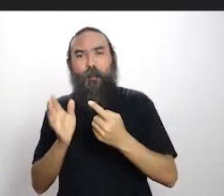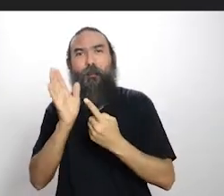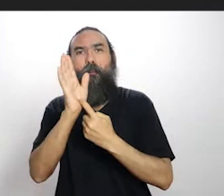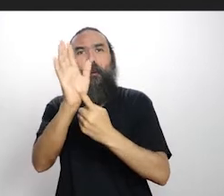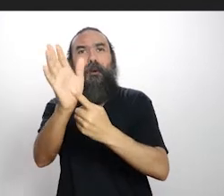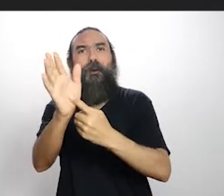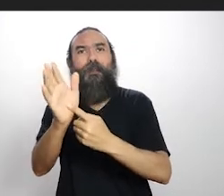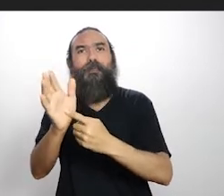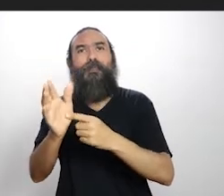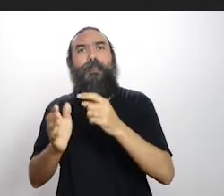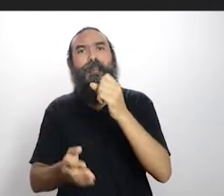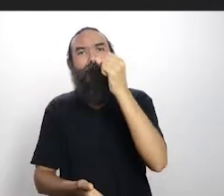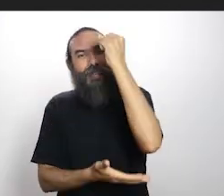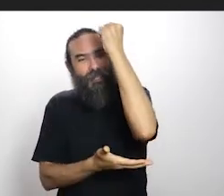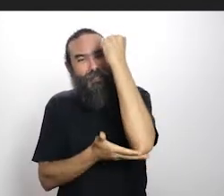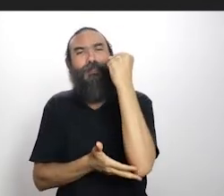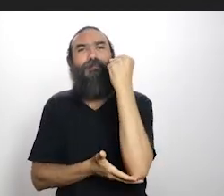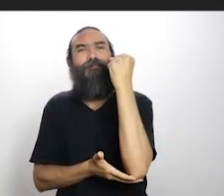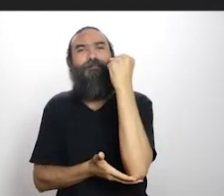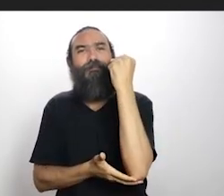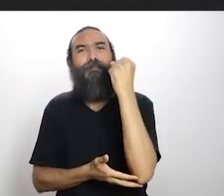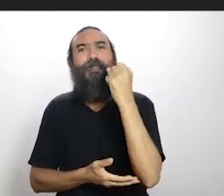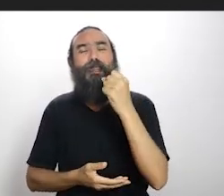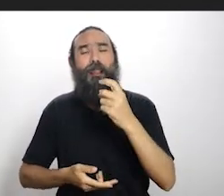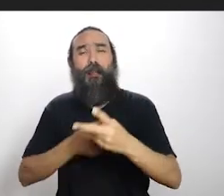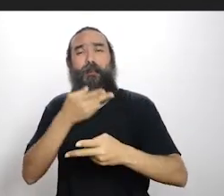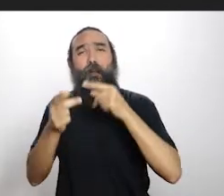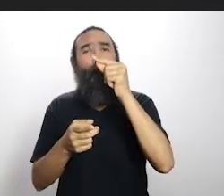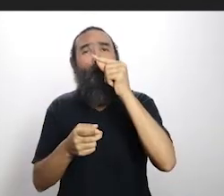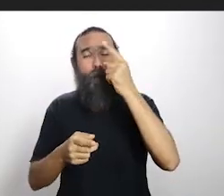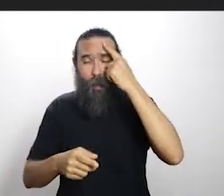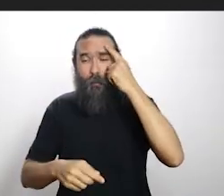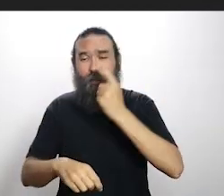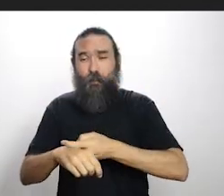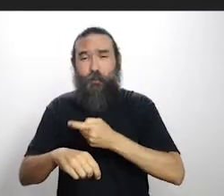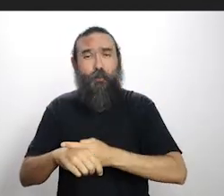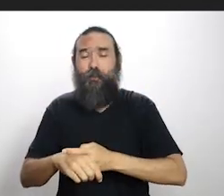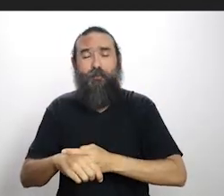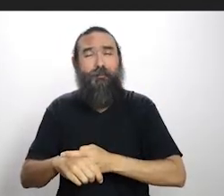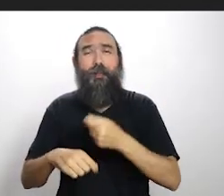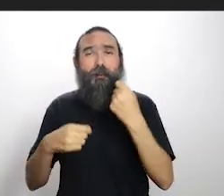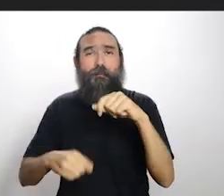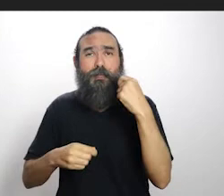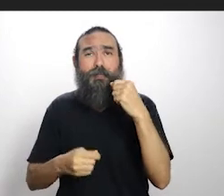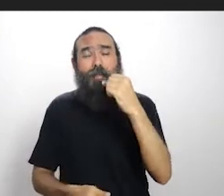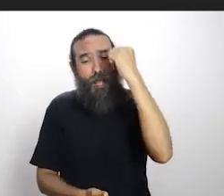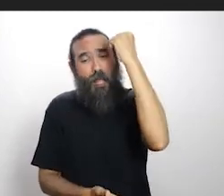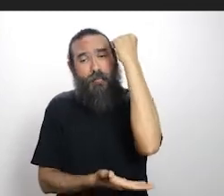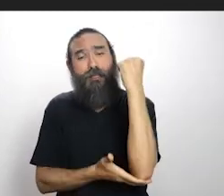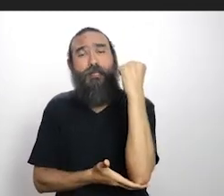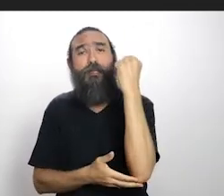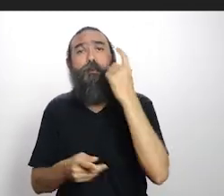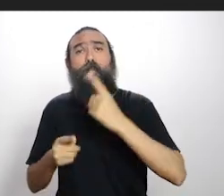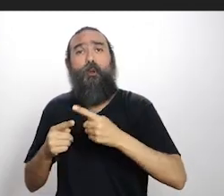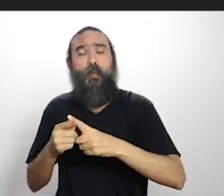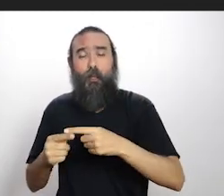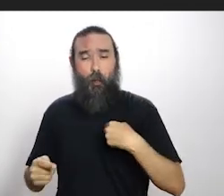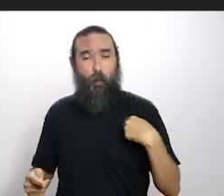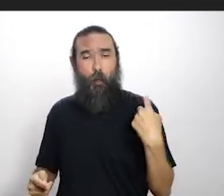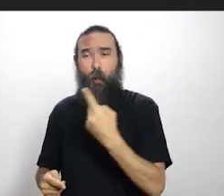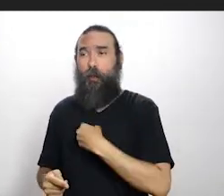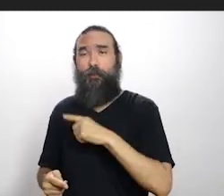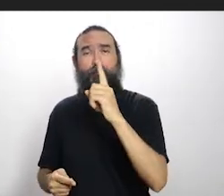né? Como ela mesmo falou, não é que dizer que é cabeça dura, mas por que somos resistentes? Somos resistentes porque a gente não concorda com